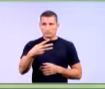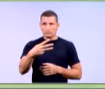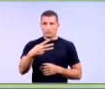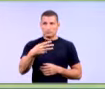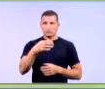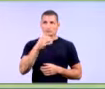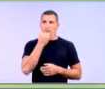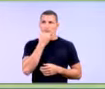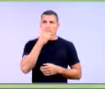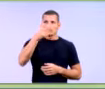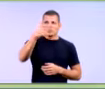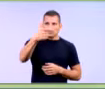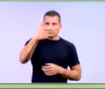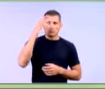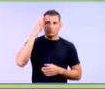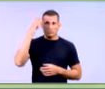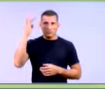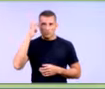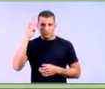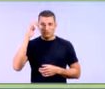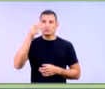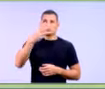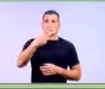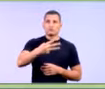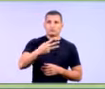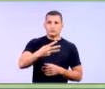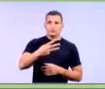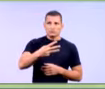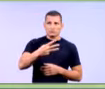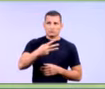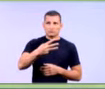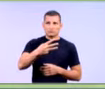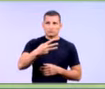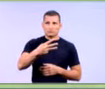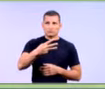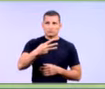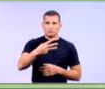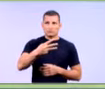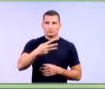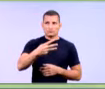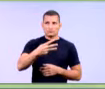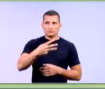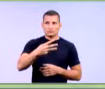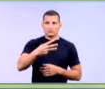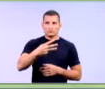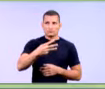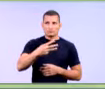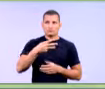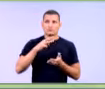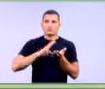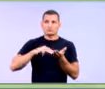o item 2 referencial teórico, o item 3 aqui é o percurso